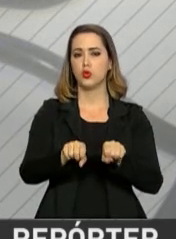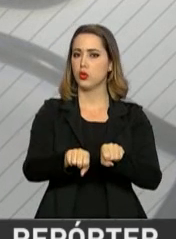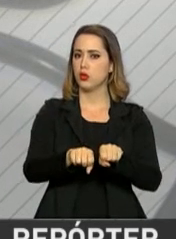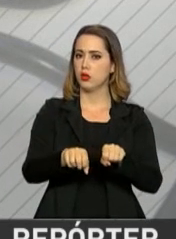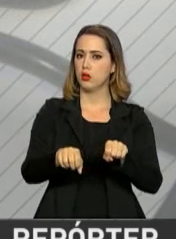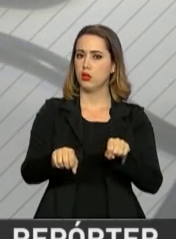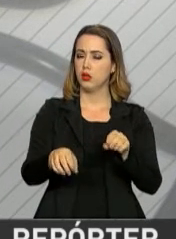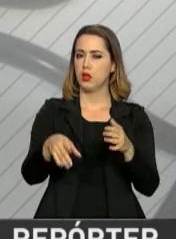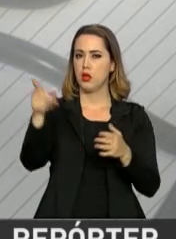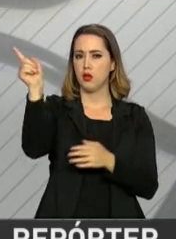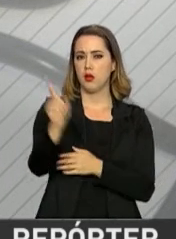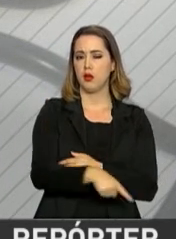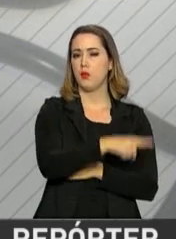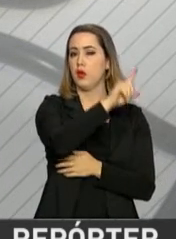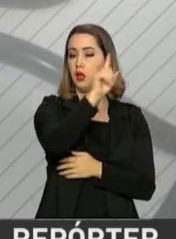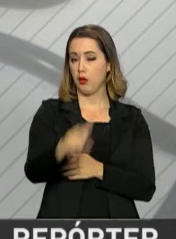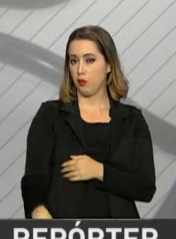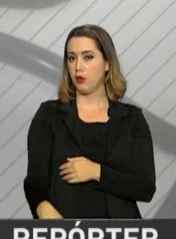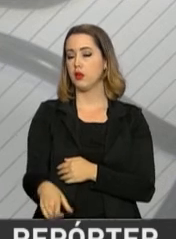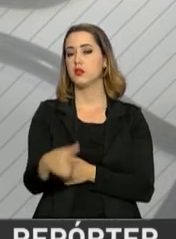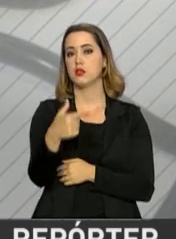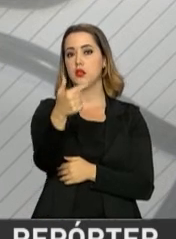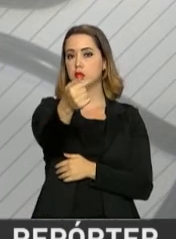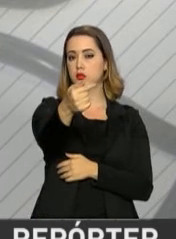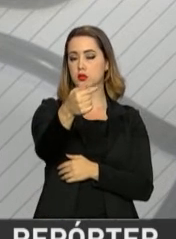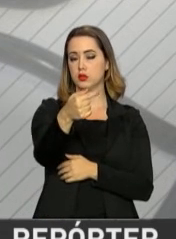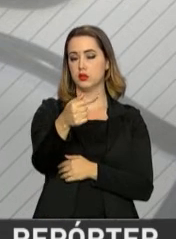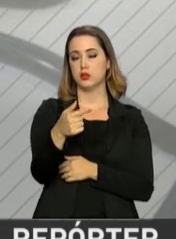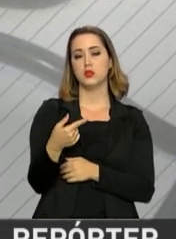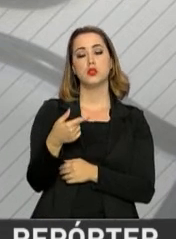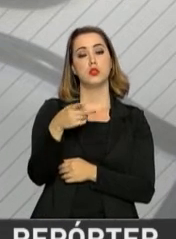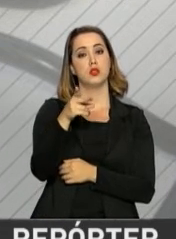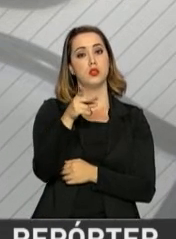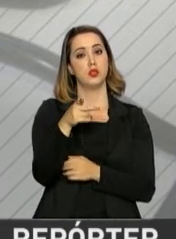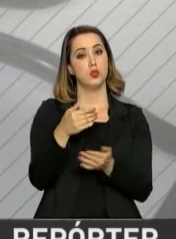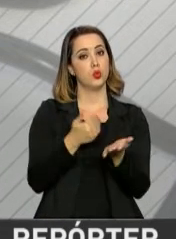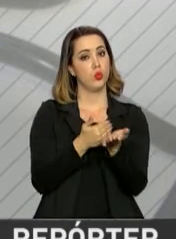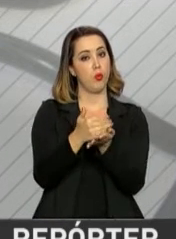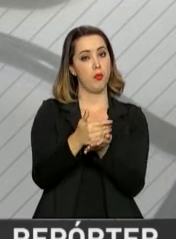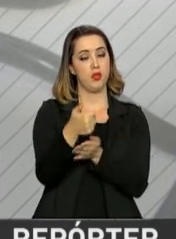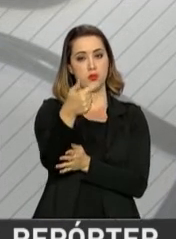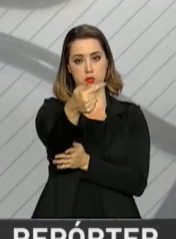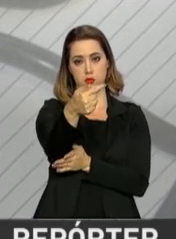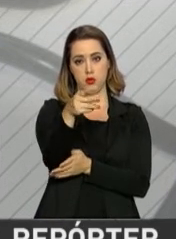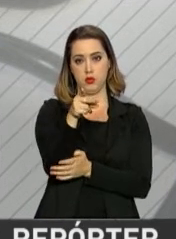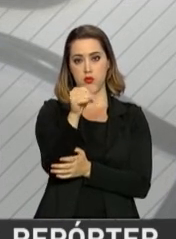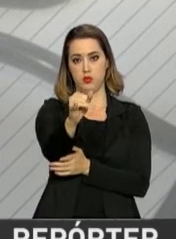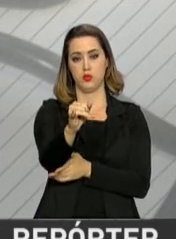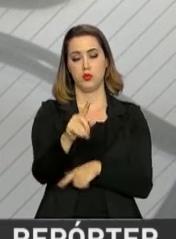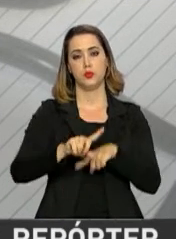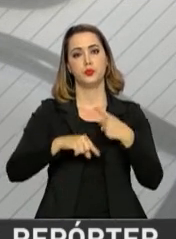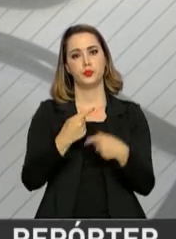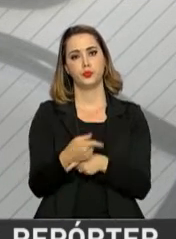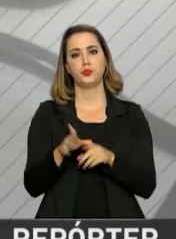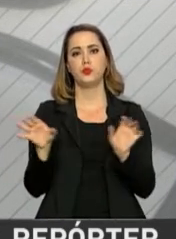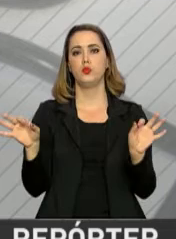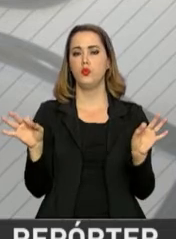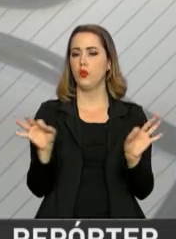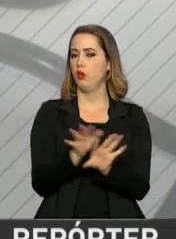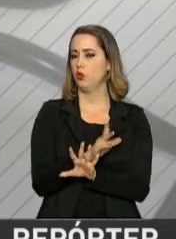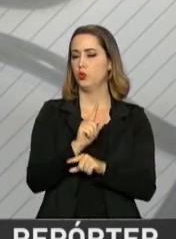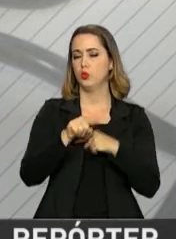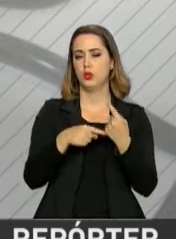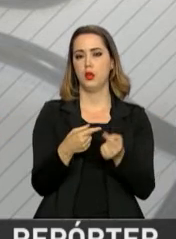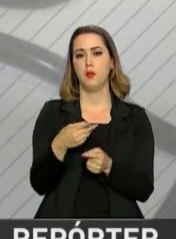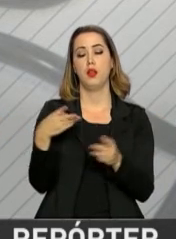nos sete primeiros dias de vigência do plano e as operadoras devem finalizar todo o processo de contratação